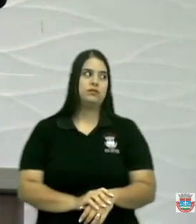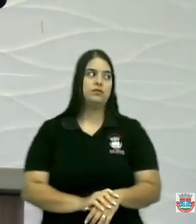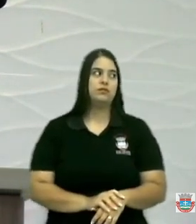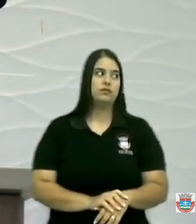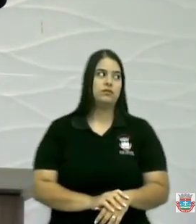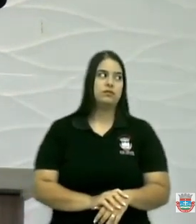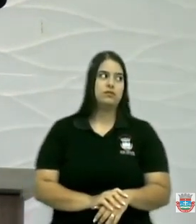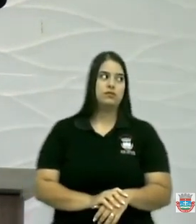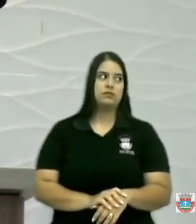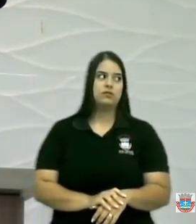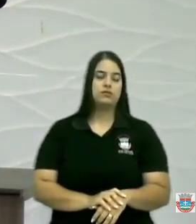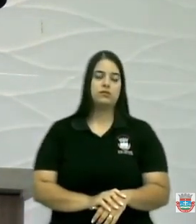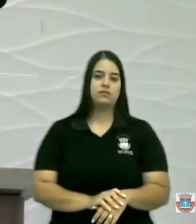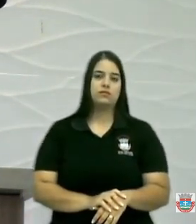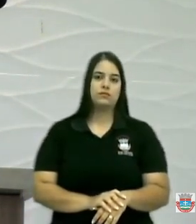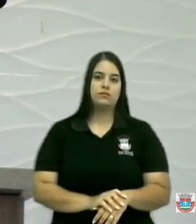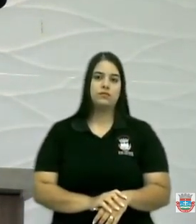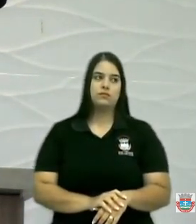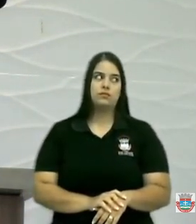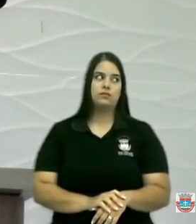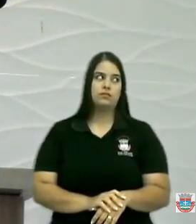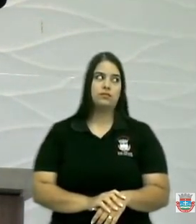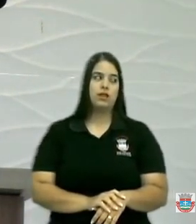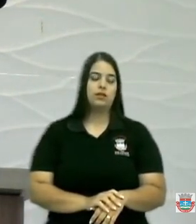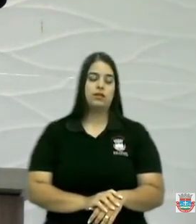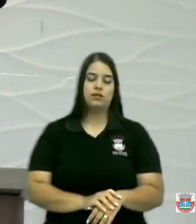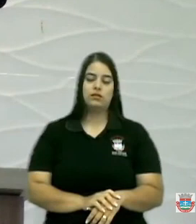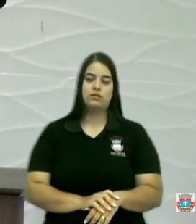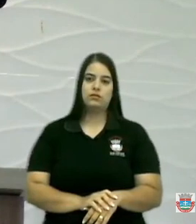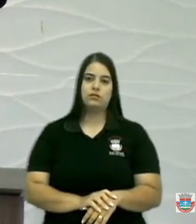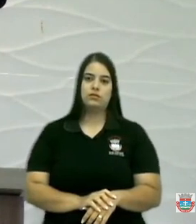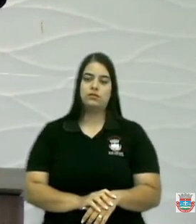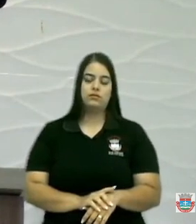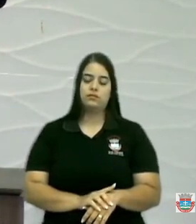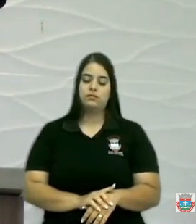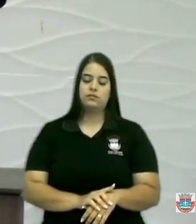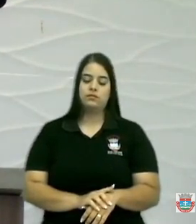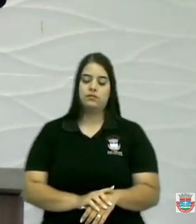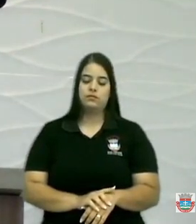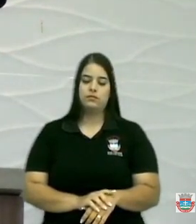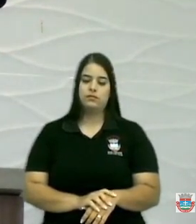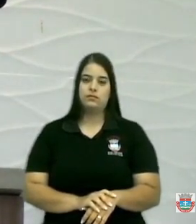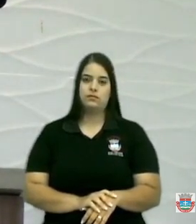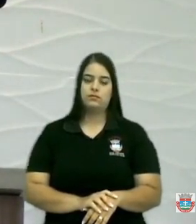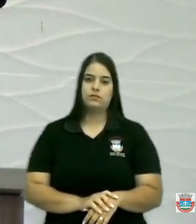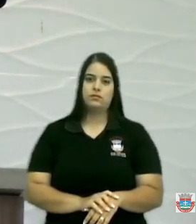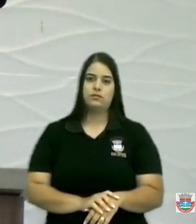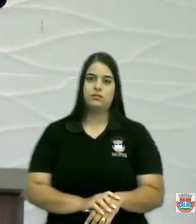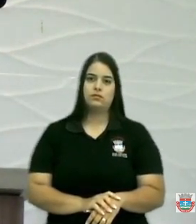Mas aí o vereador do Espírito Santo disse que já vai ser feito. Então aí foi ele que respondeu, não foi eu, fiz a indicação.